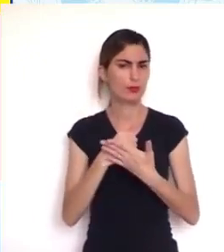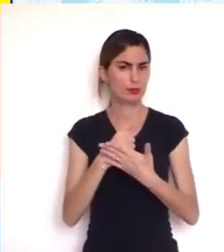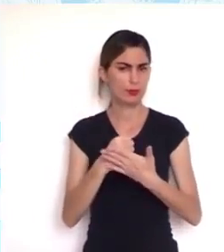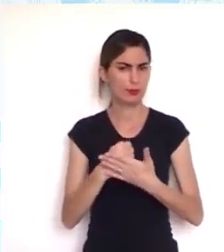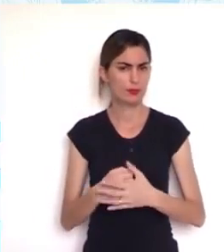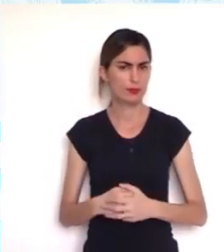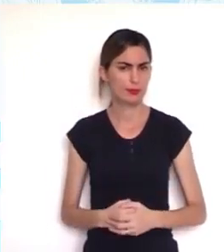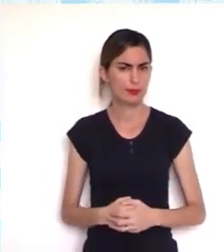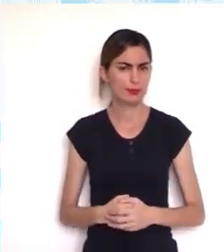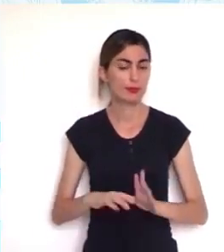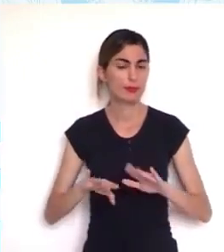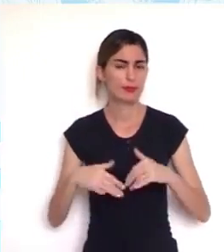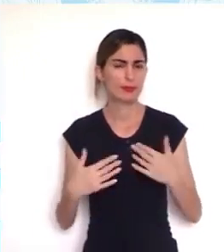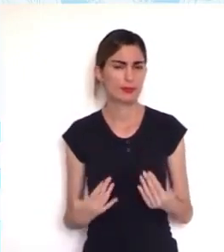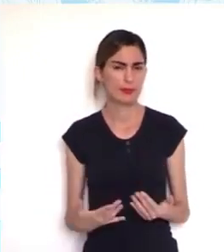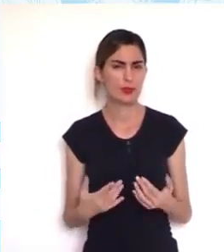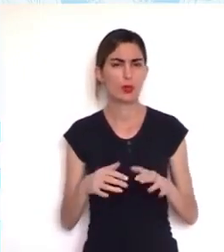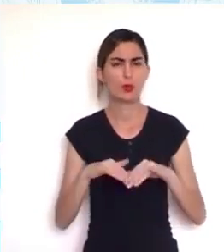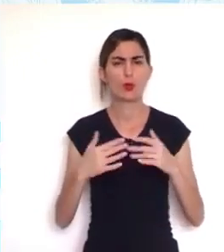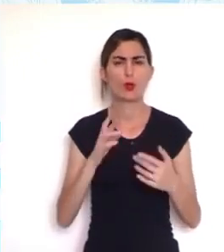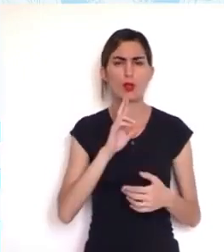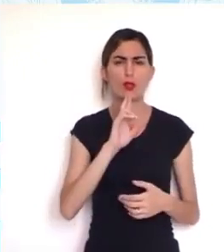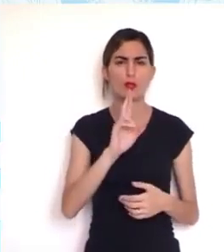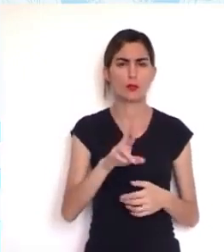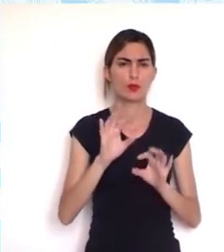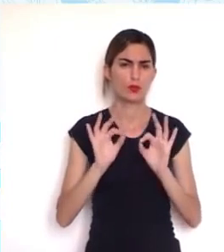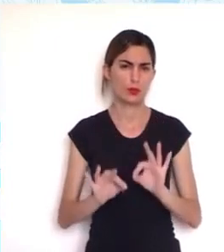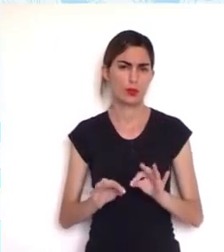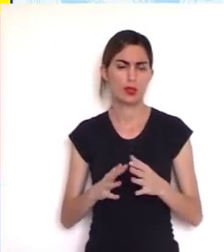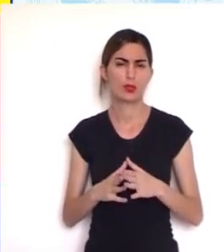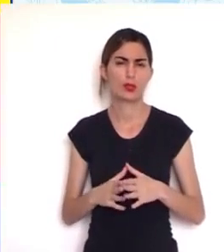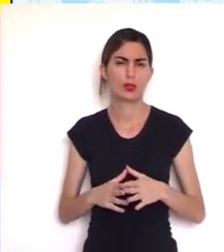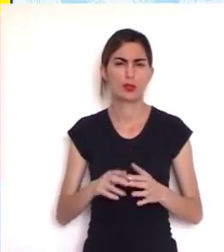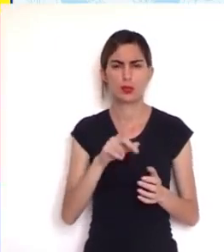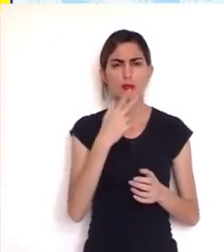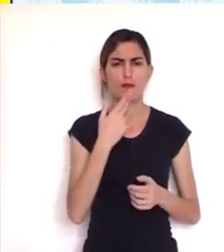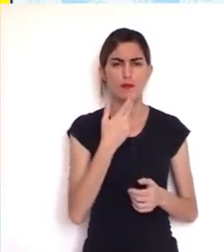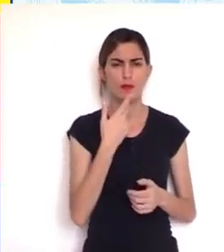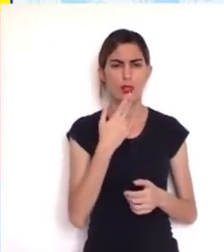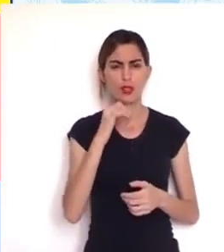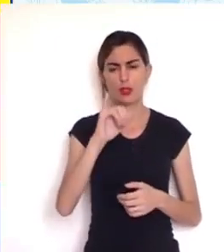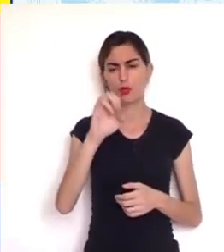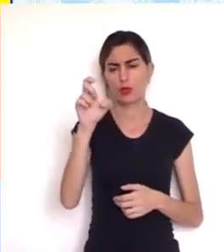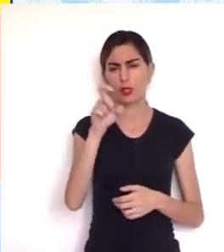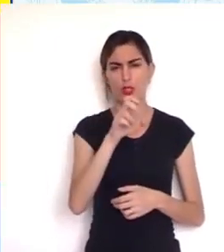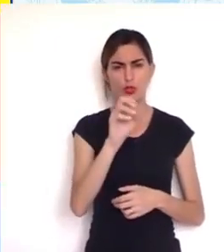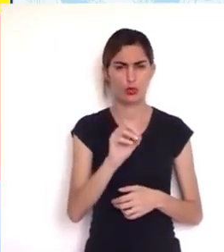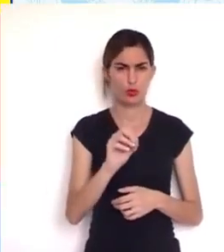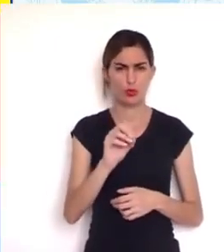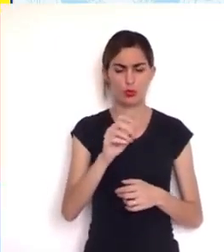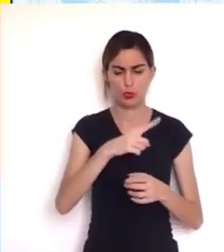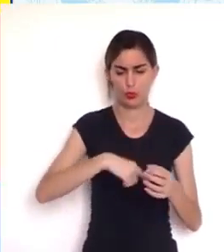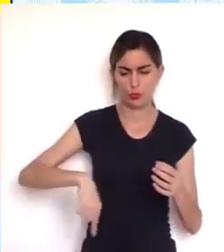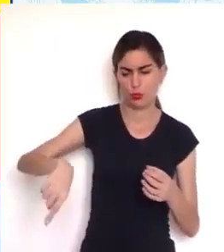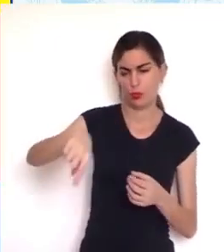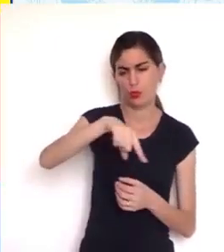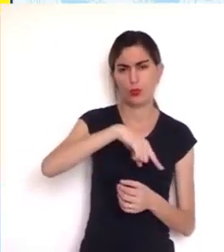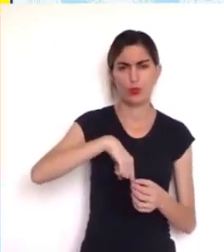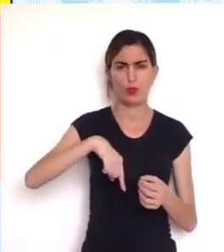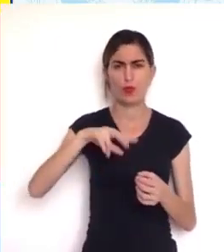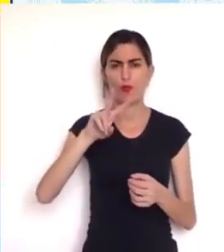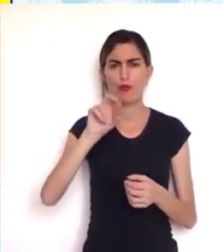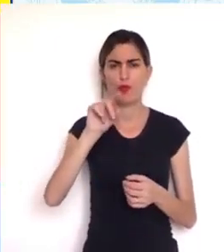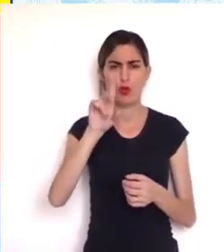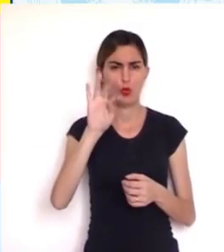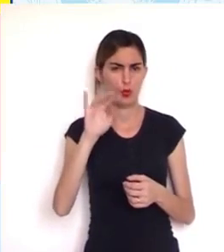auxilia. Então, qual será a resposta correta? Se está falando do eixo ao redor e de